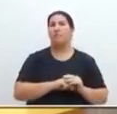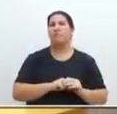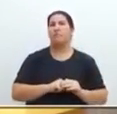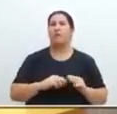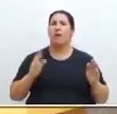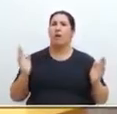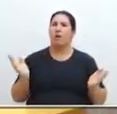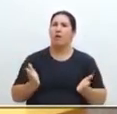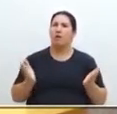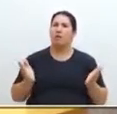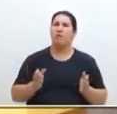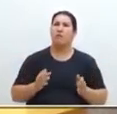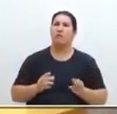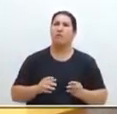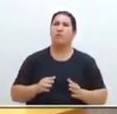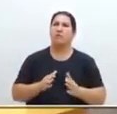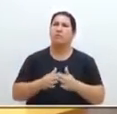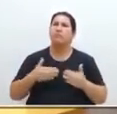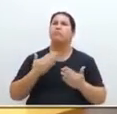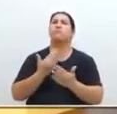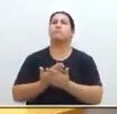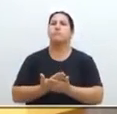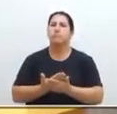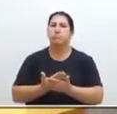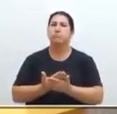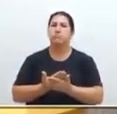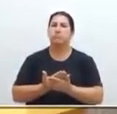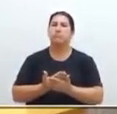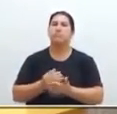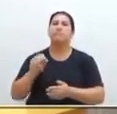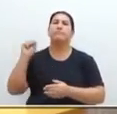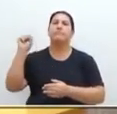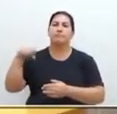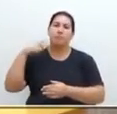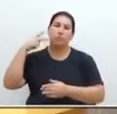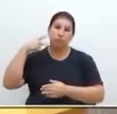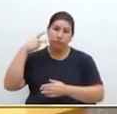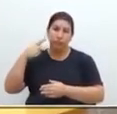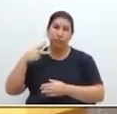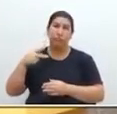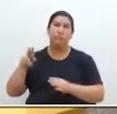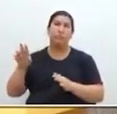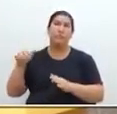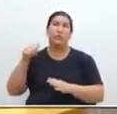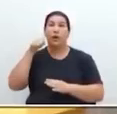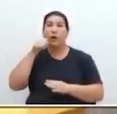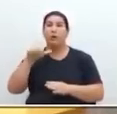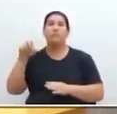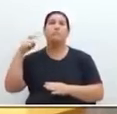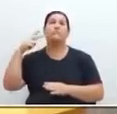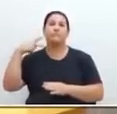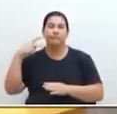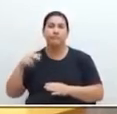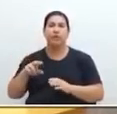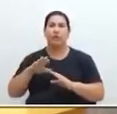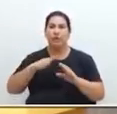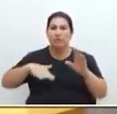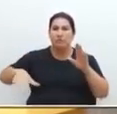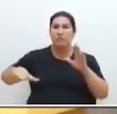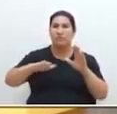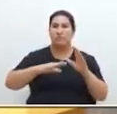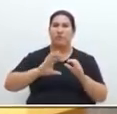reivindicação sim senhores eh vereadores e vereadoras é um espaço de